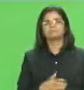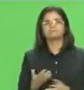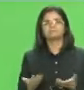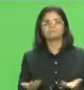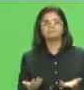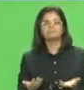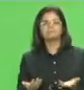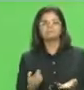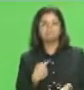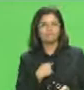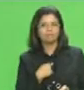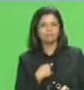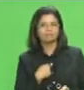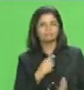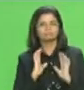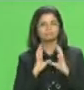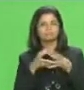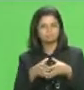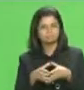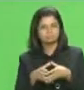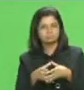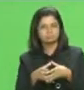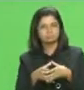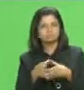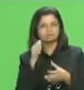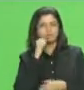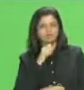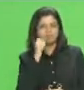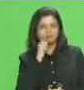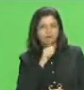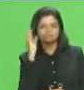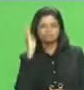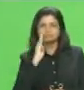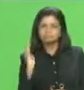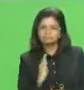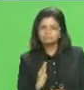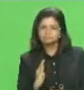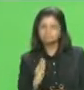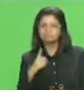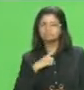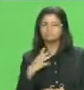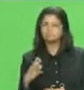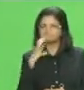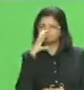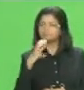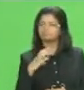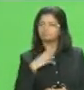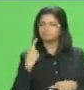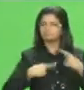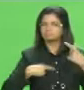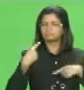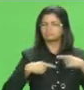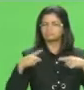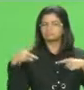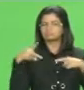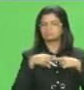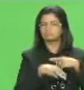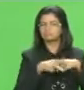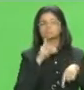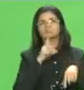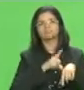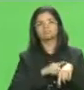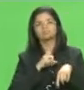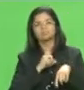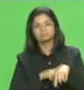Eu, com o Partido da Mulher Brasileira, fomos vítimas de uma artimanha política. Cortaram o nosso tempo de TV